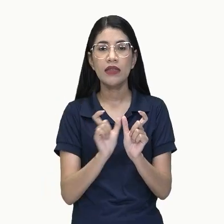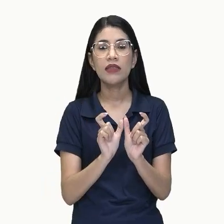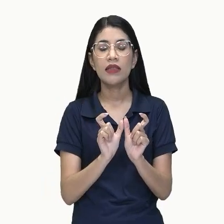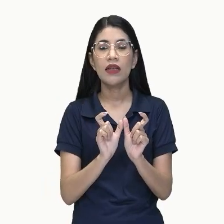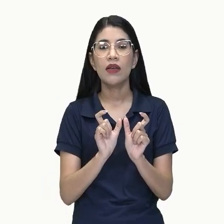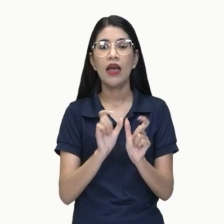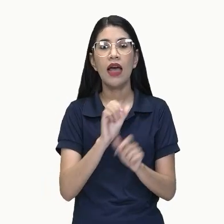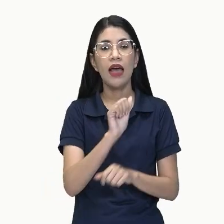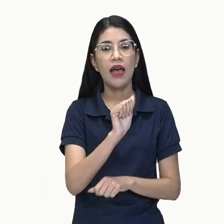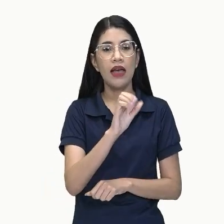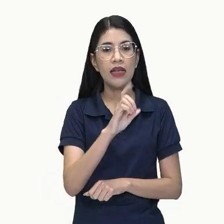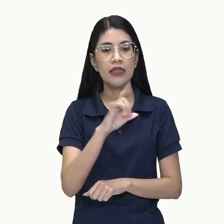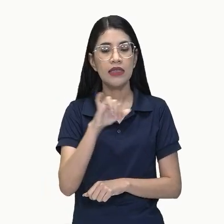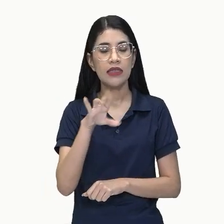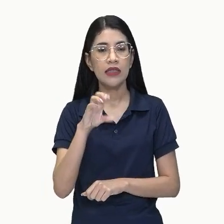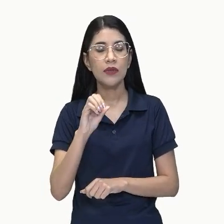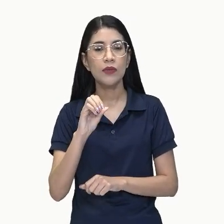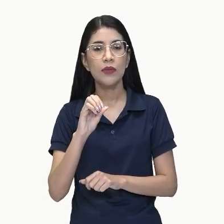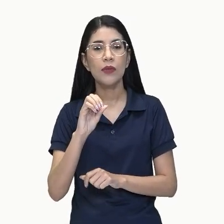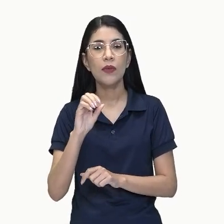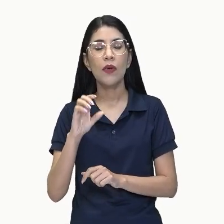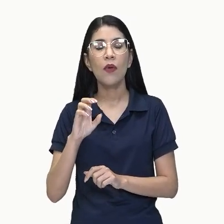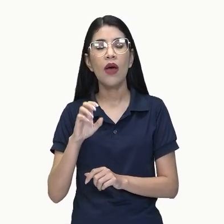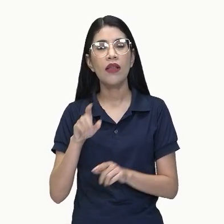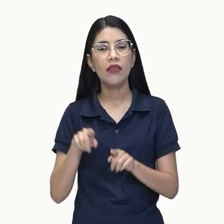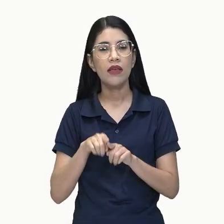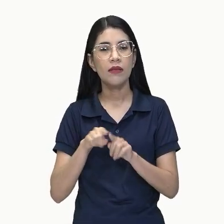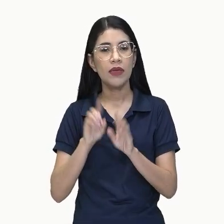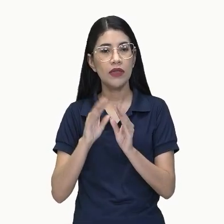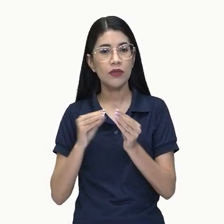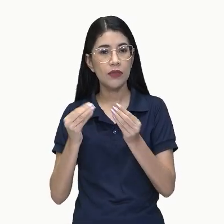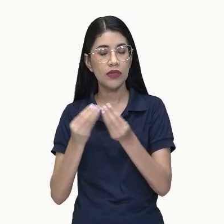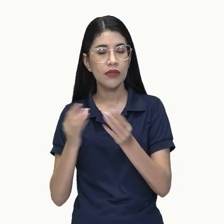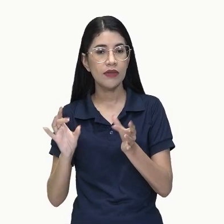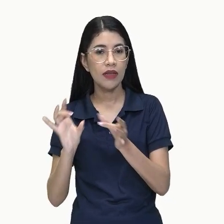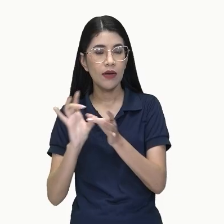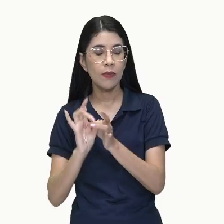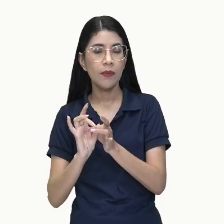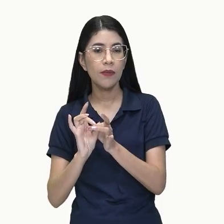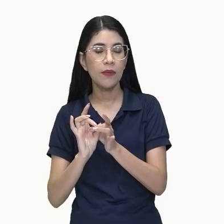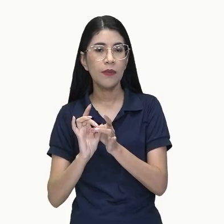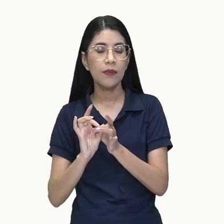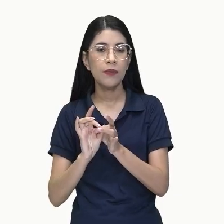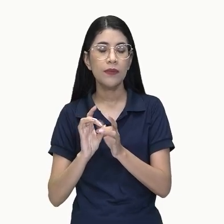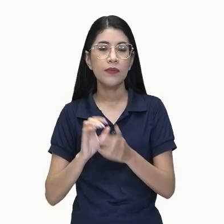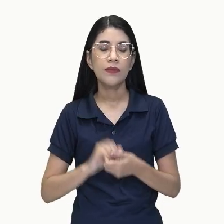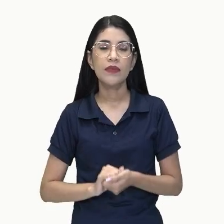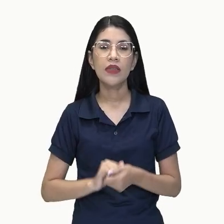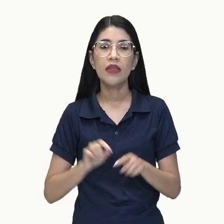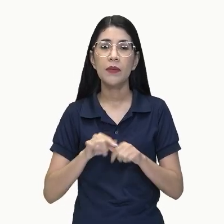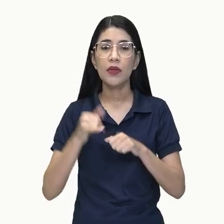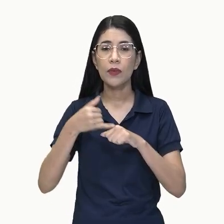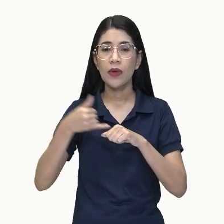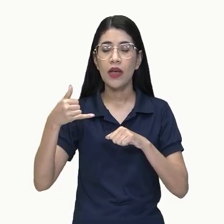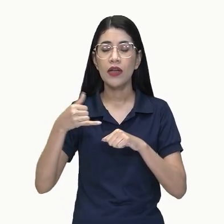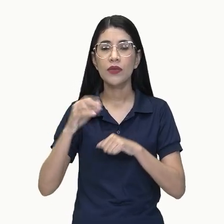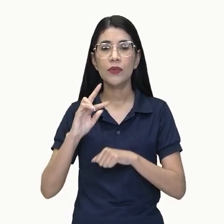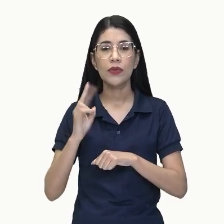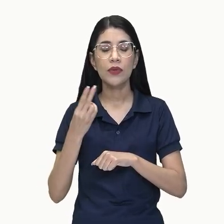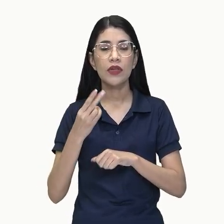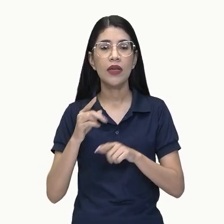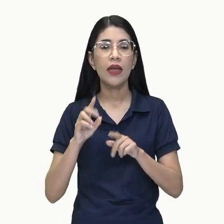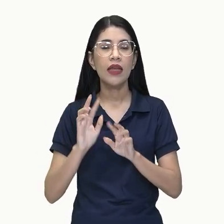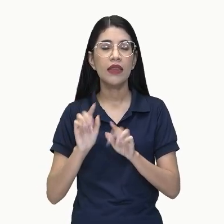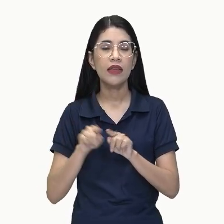palavra ácido, o nome do elemento ligado ao cátion hidrogênio, mais a